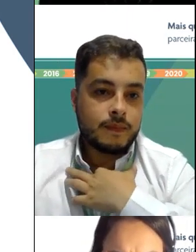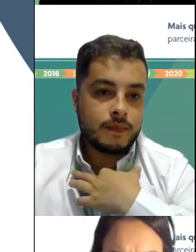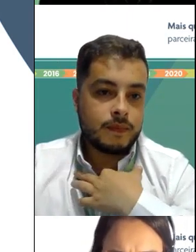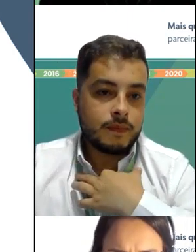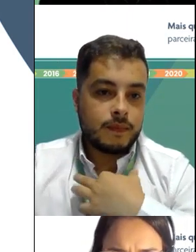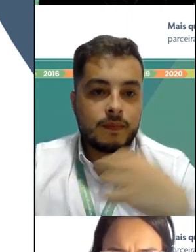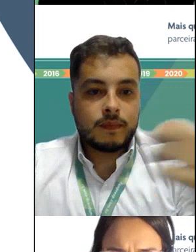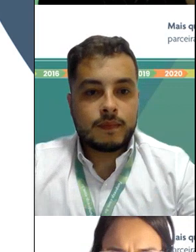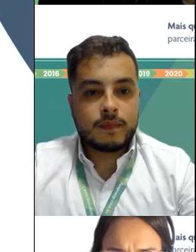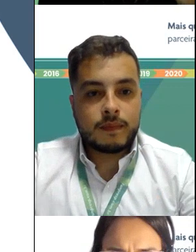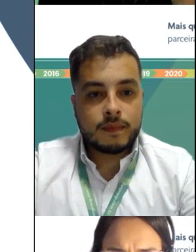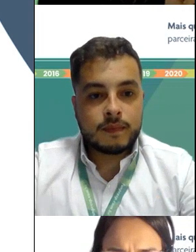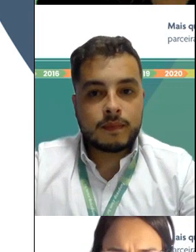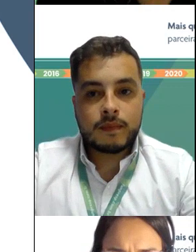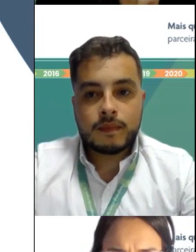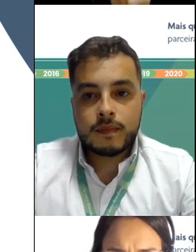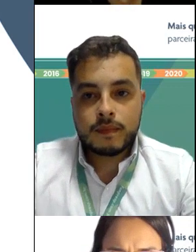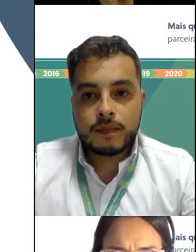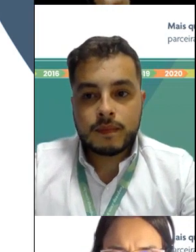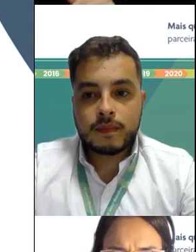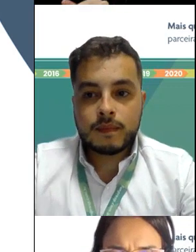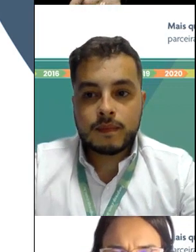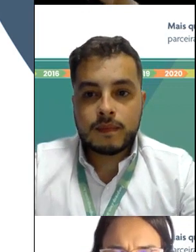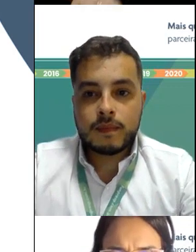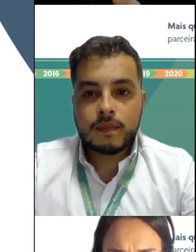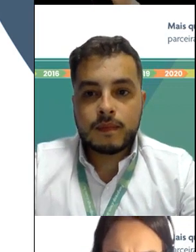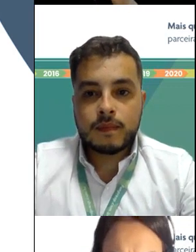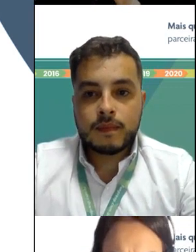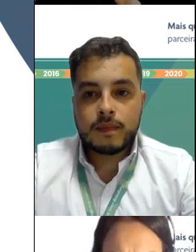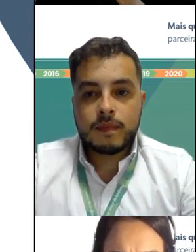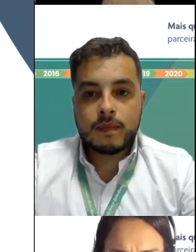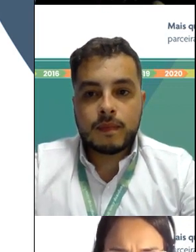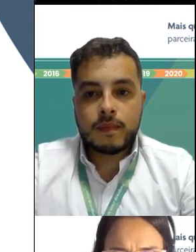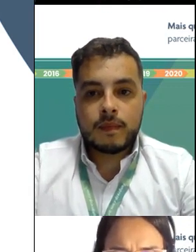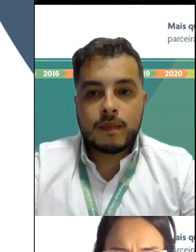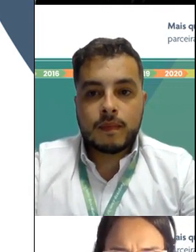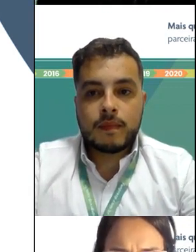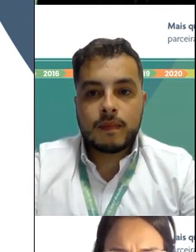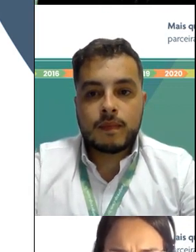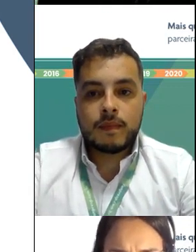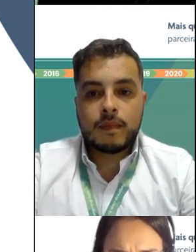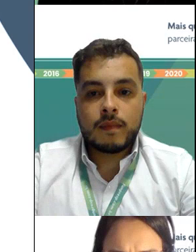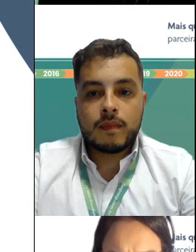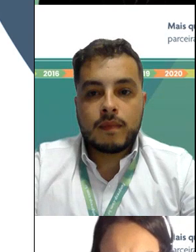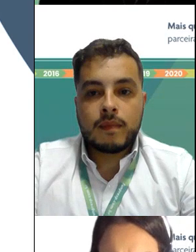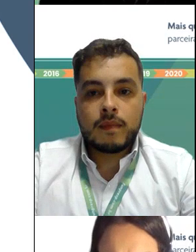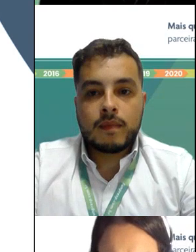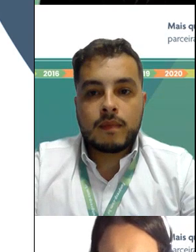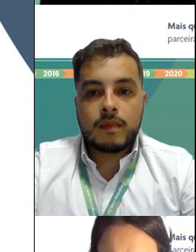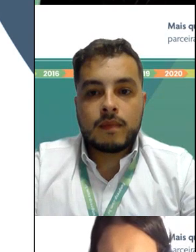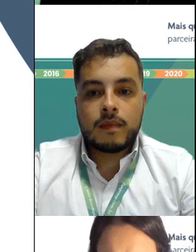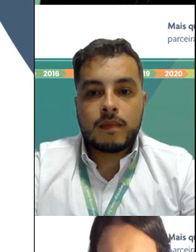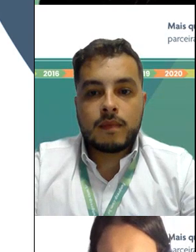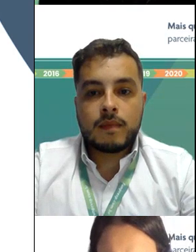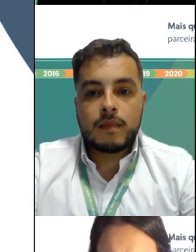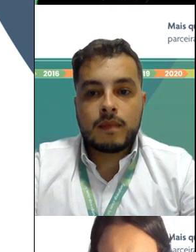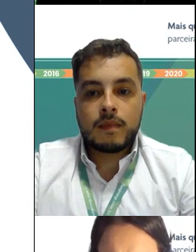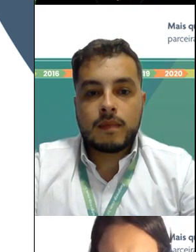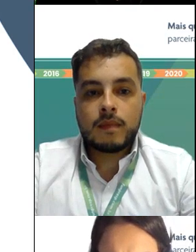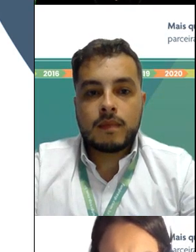gente chama essa diferença de salário de participação da FUNPRESP. Sobre esse salário, a gente vai aplicar